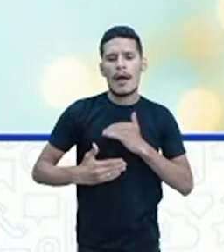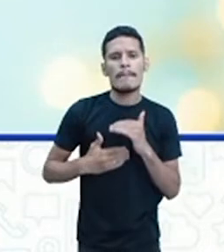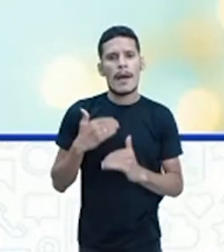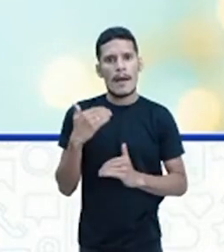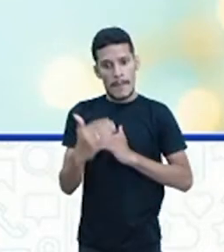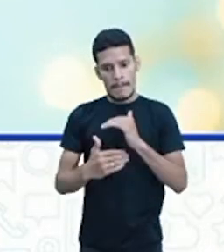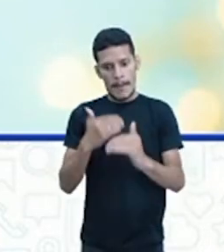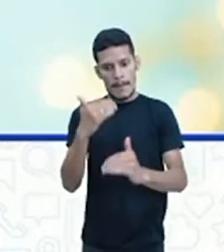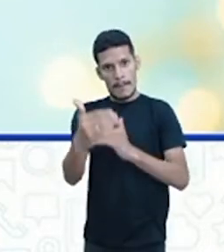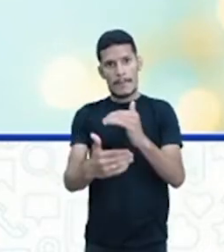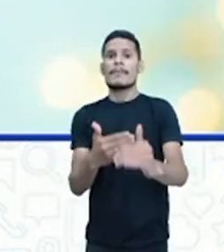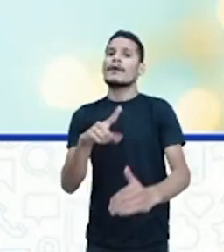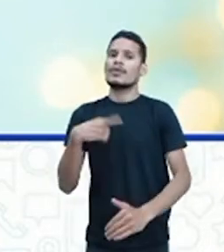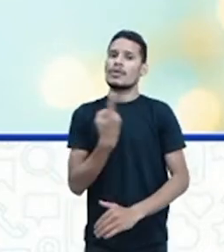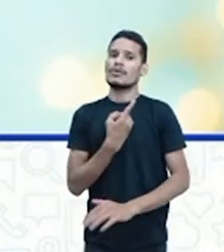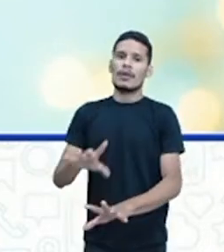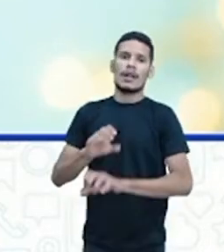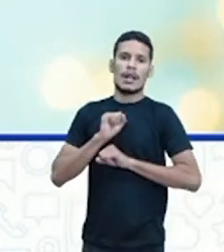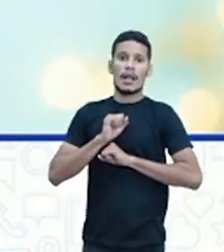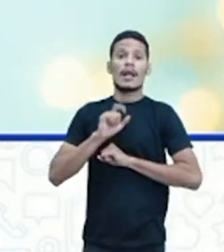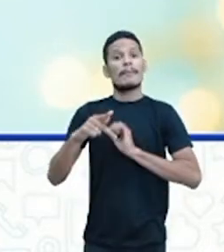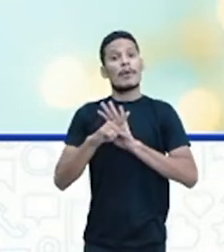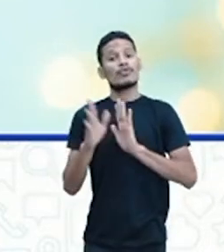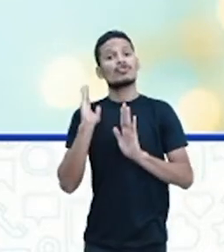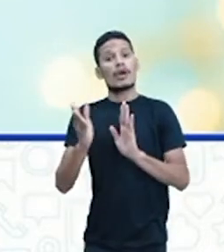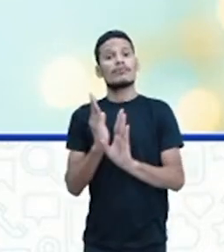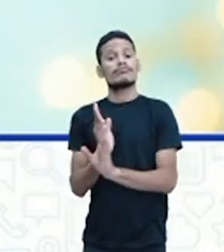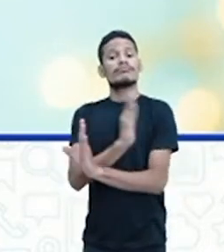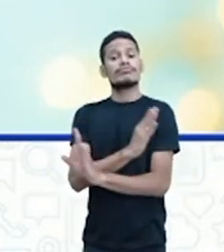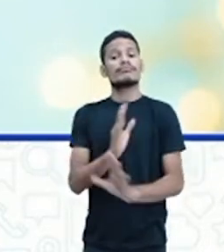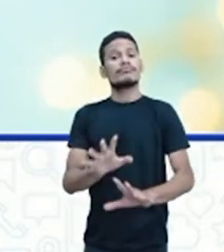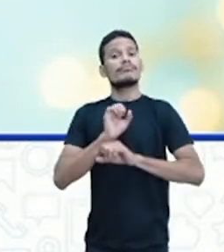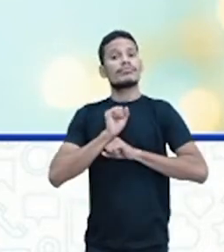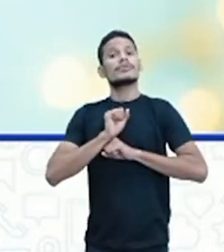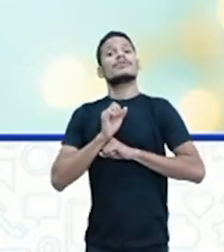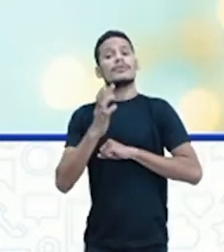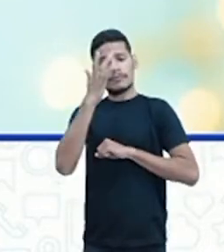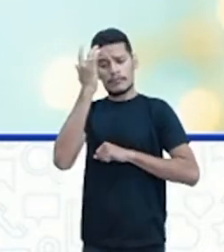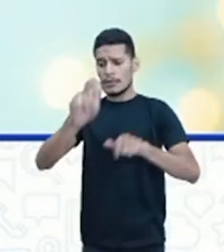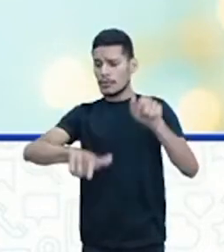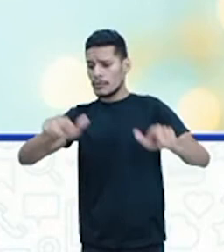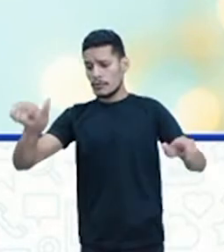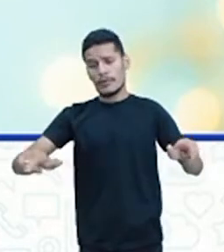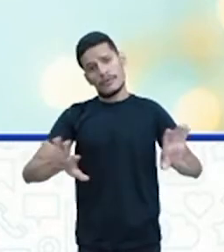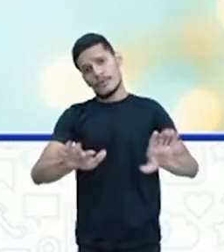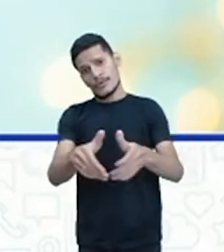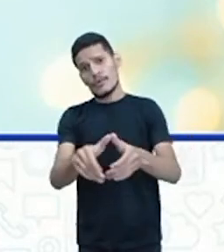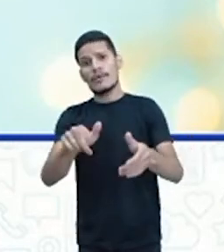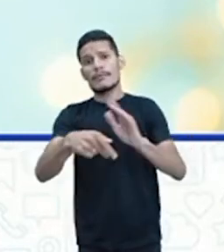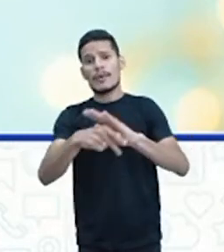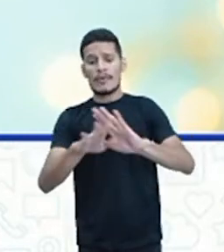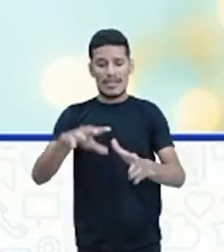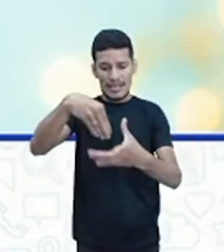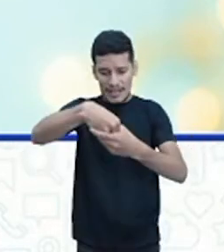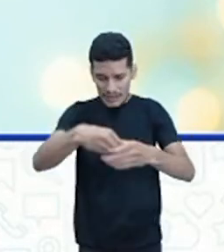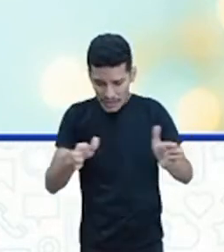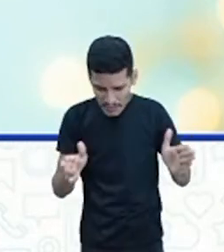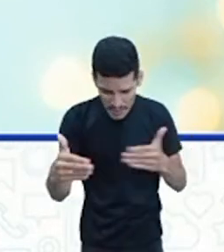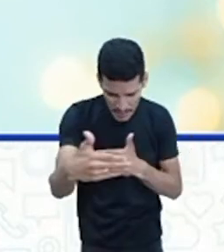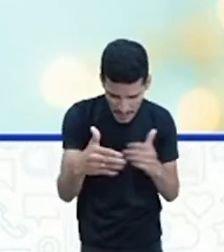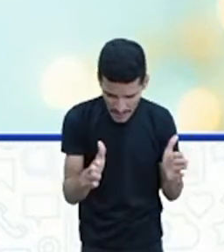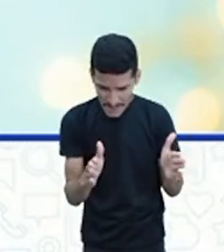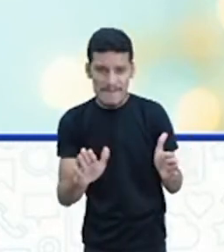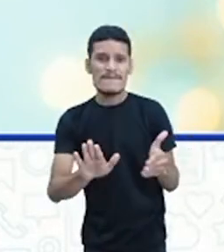social. Né? É uma ideia pré-concebida que acaba colocando as pessoas ou grupos sociais em caixinhas, criando